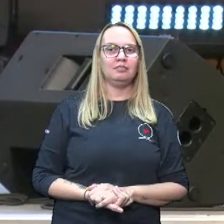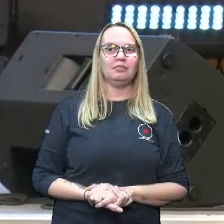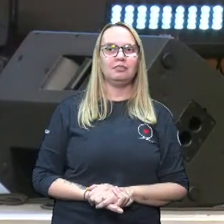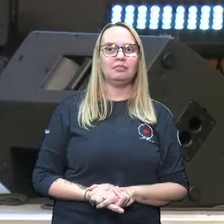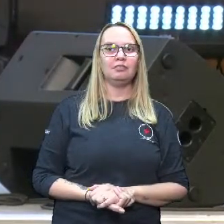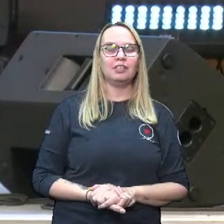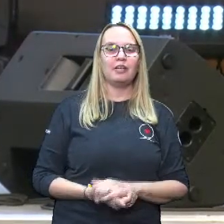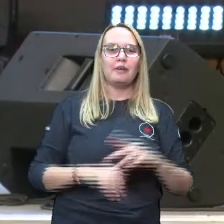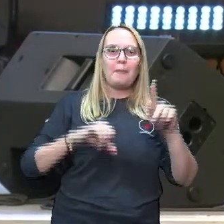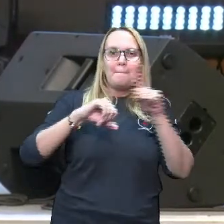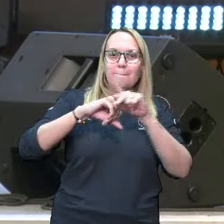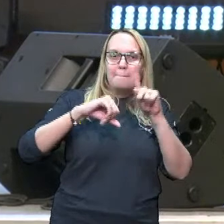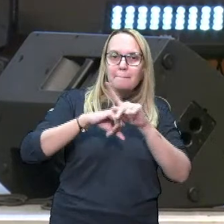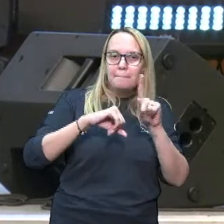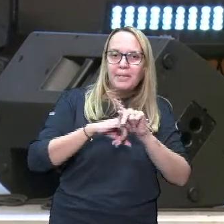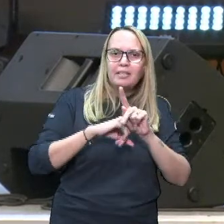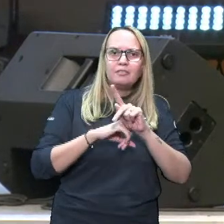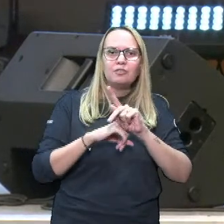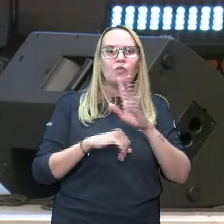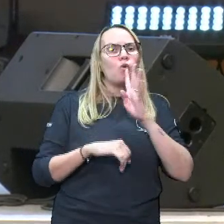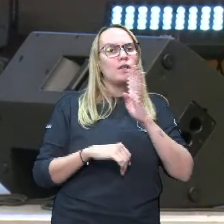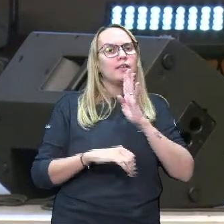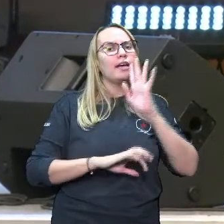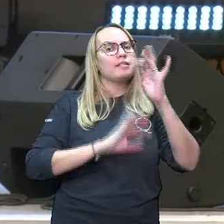Veja que Pedro, não, ele sabe quem é Jesus.